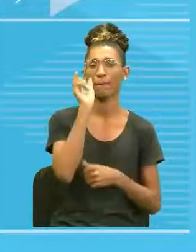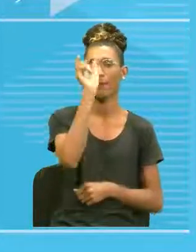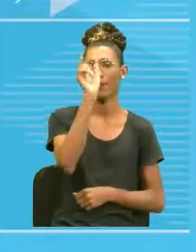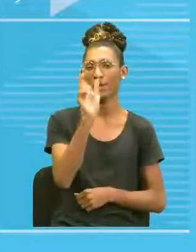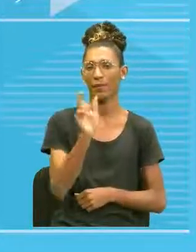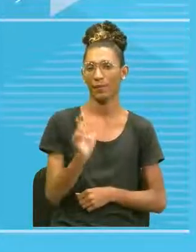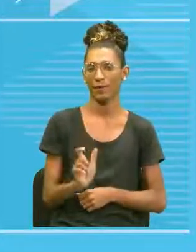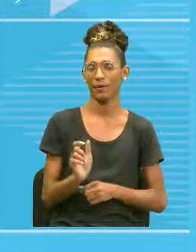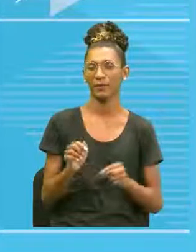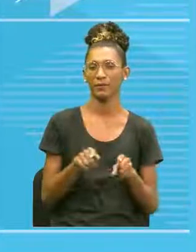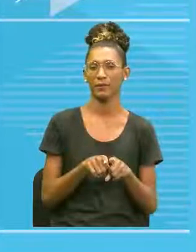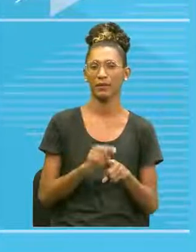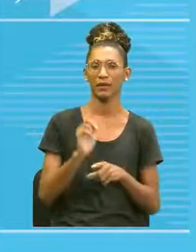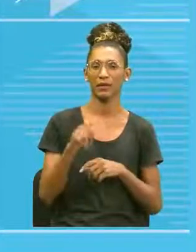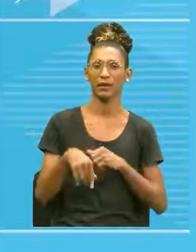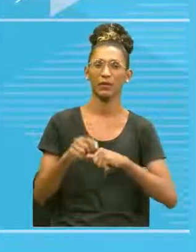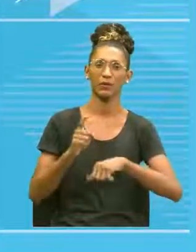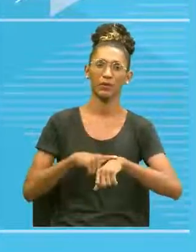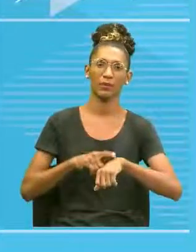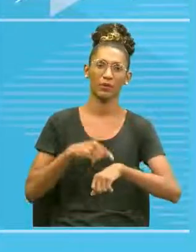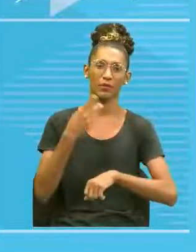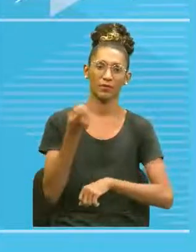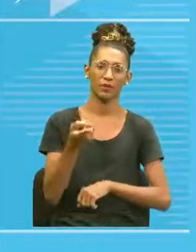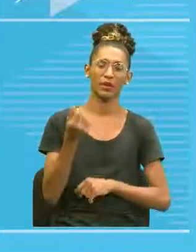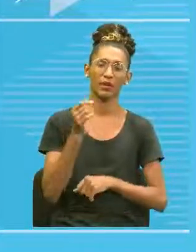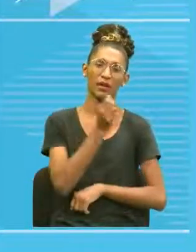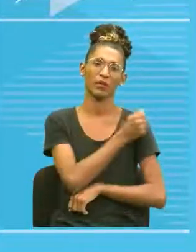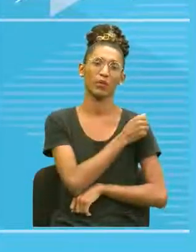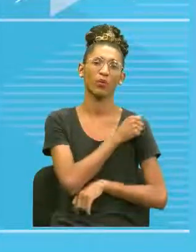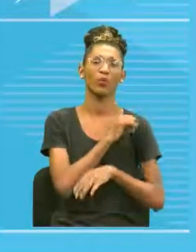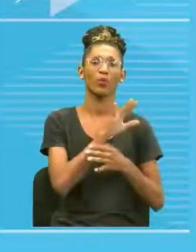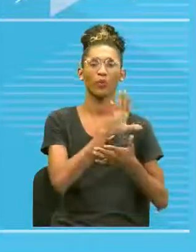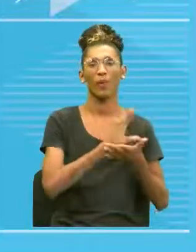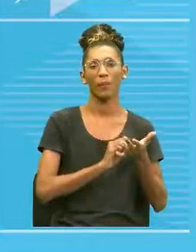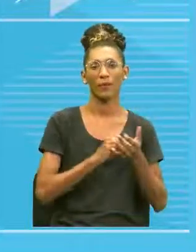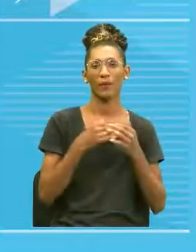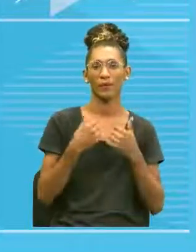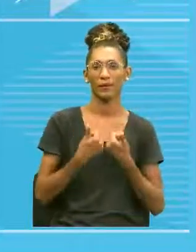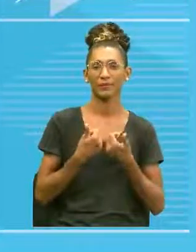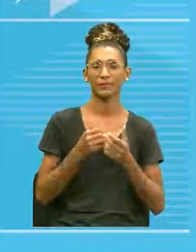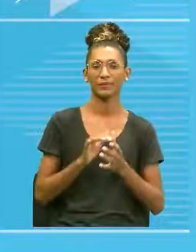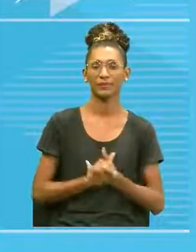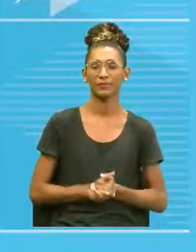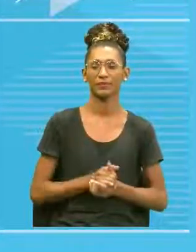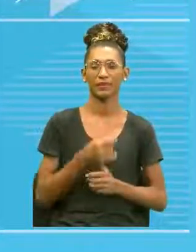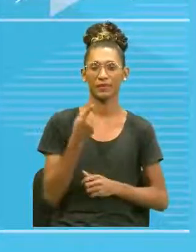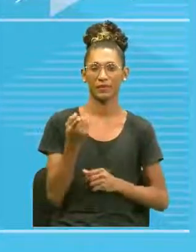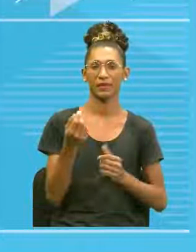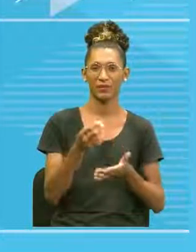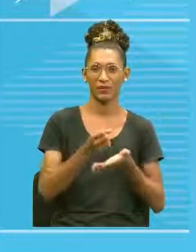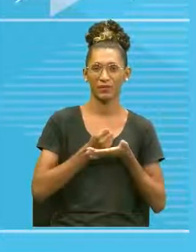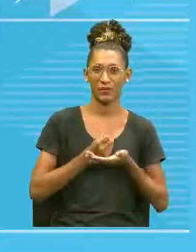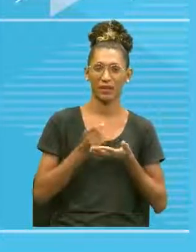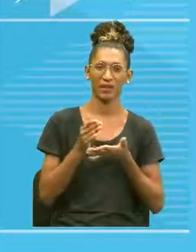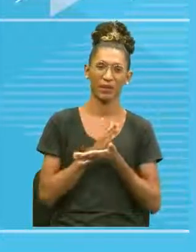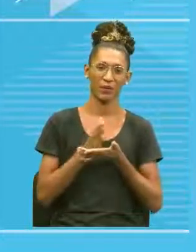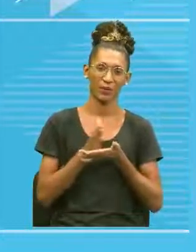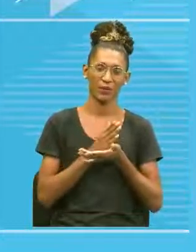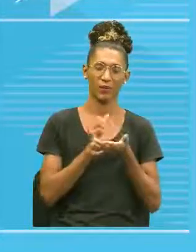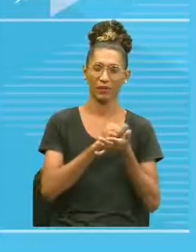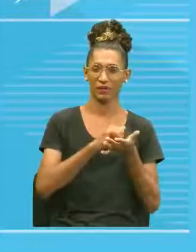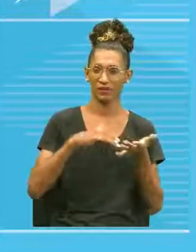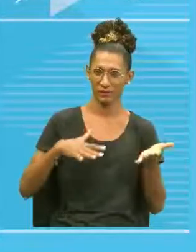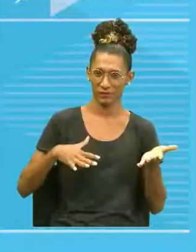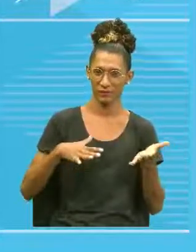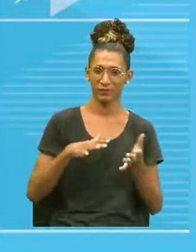tá que acha que é o tempinho que você termina de anotar a conjugação do verbo haver para você me ajudar nos exercício você vai já